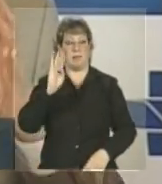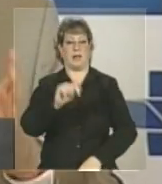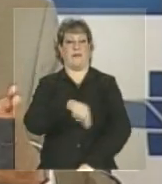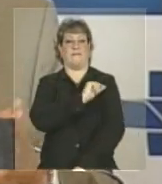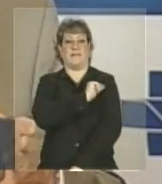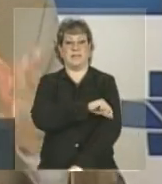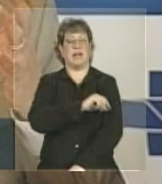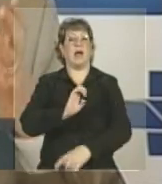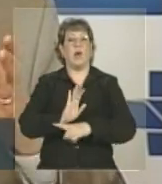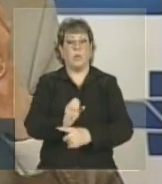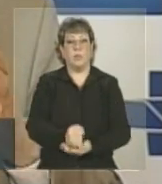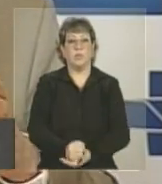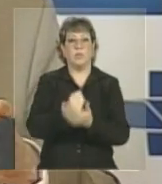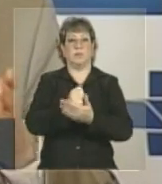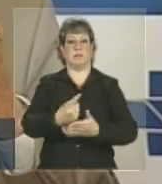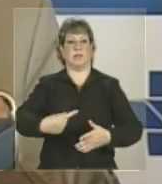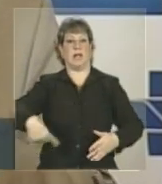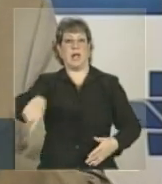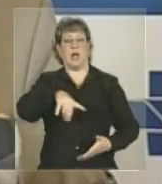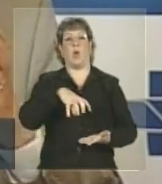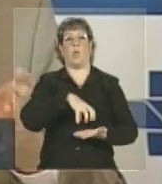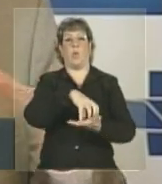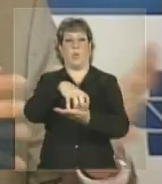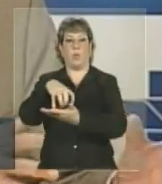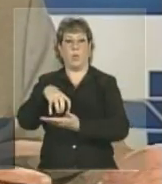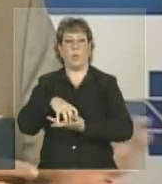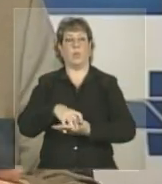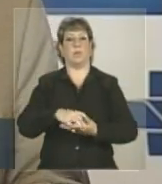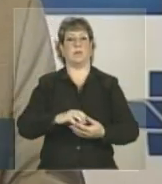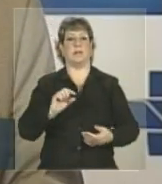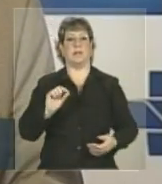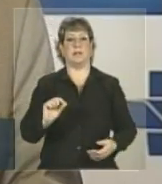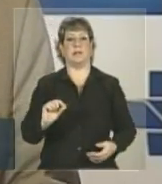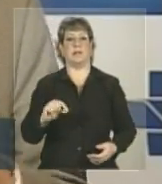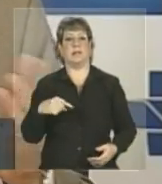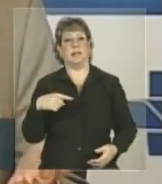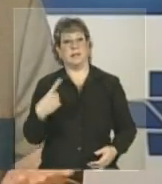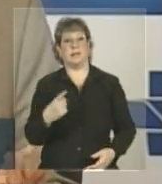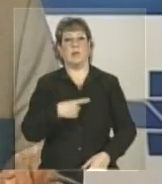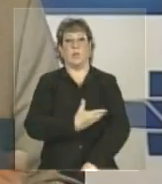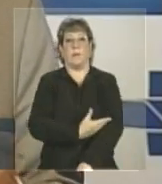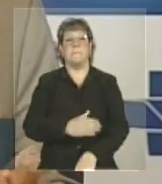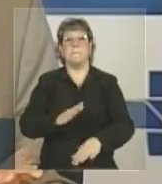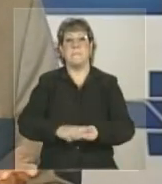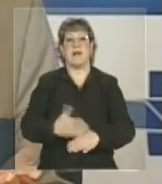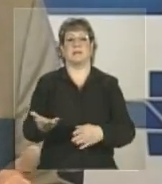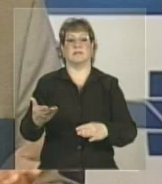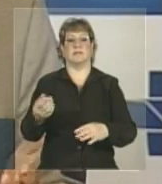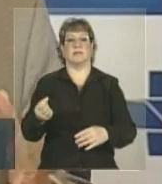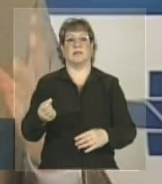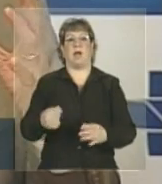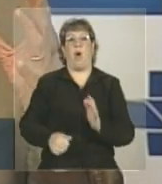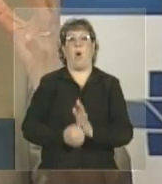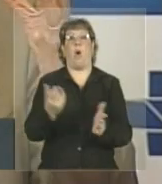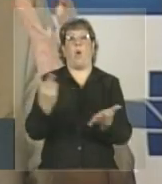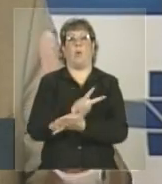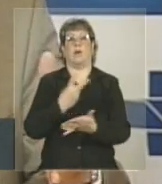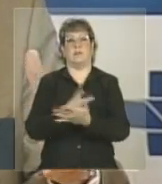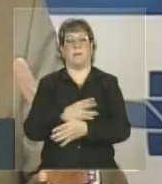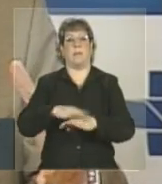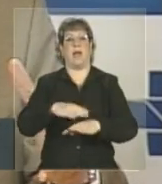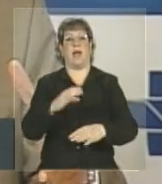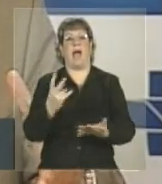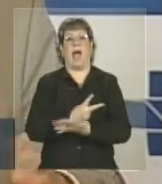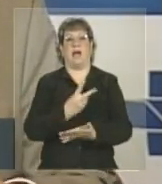é proteger aqueles grupos que tendem a ser mais frequentes os casos graves. É por isso que a vacina